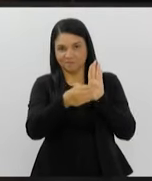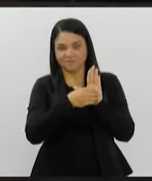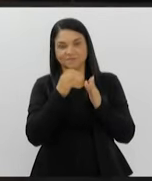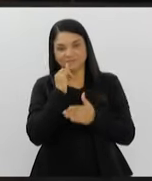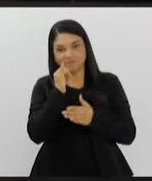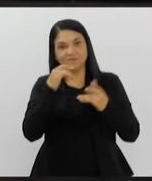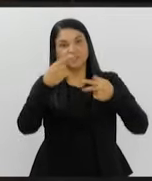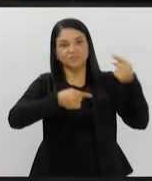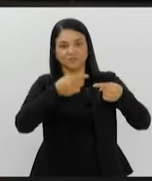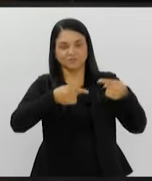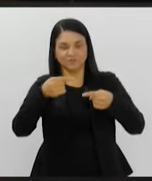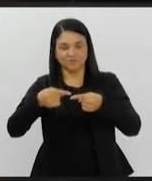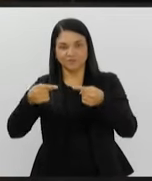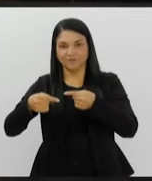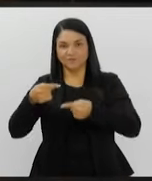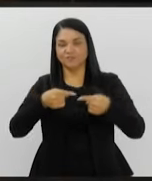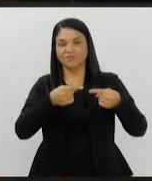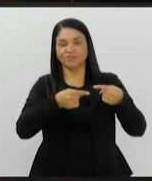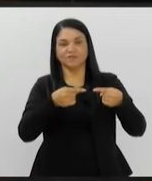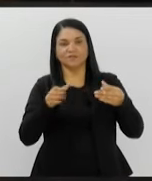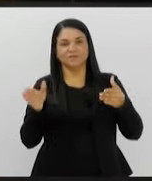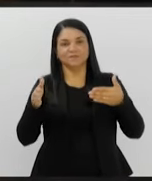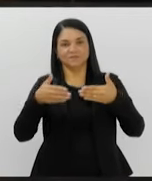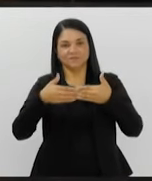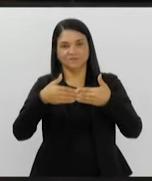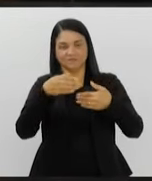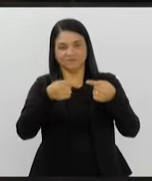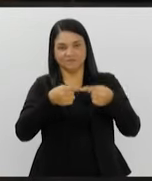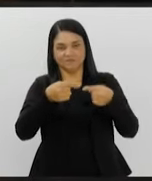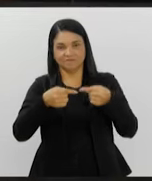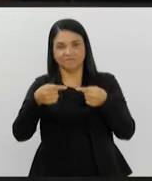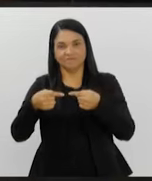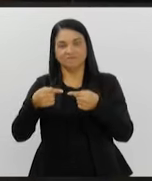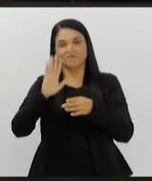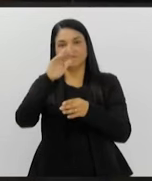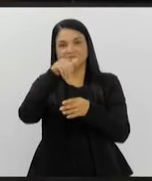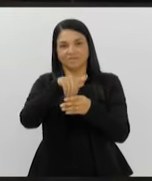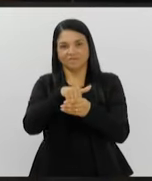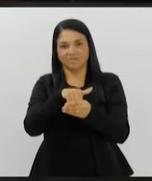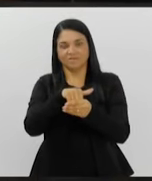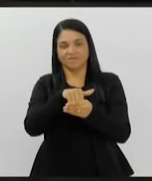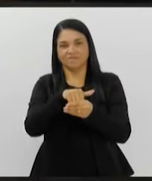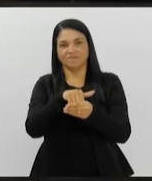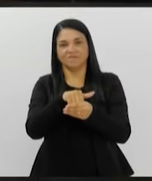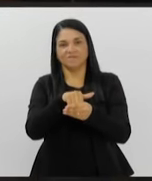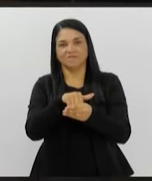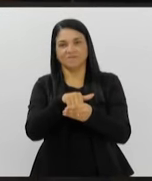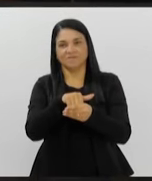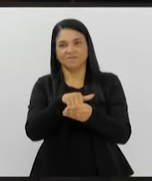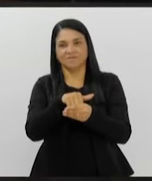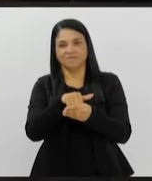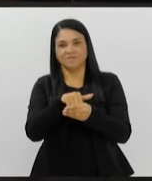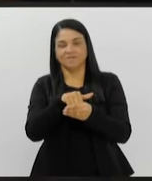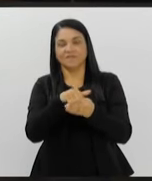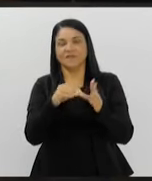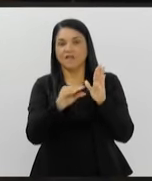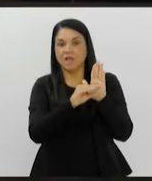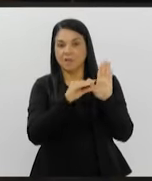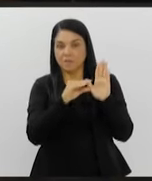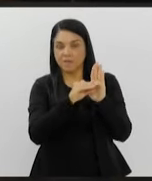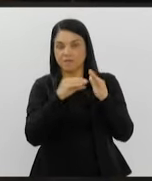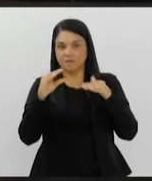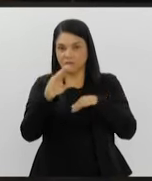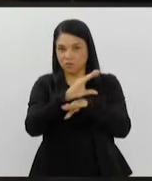discussão. Não havendo quem queira discutir, encerrada a discussão, em votação, a emenda da